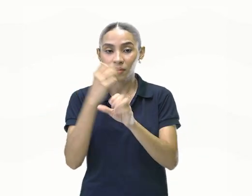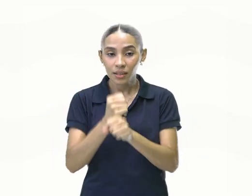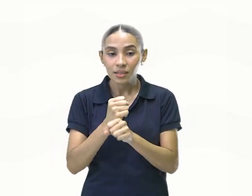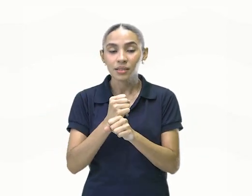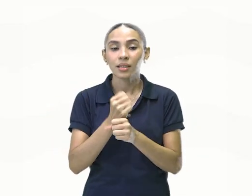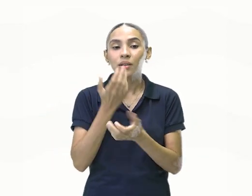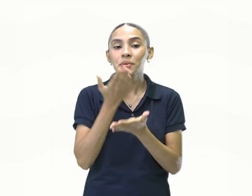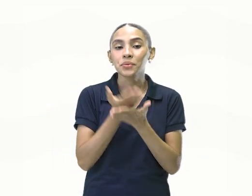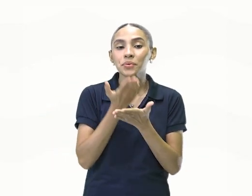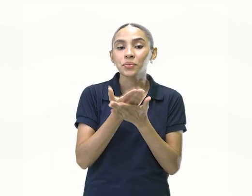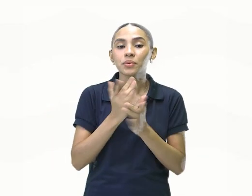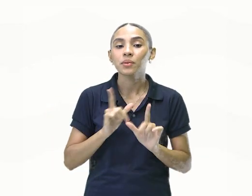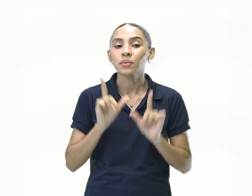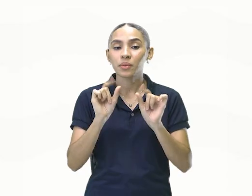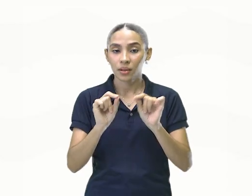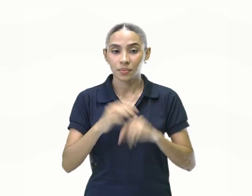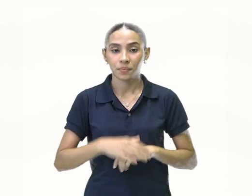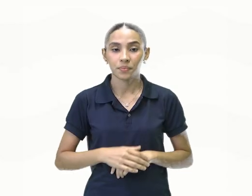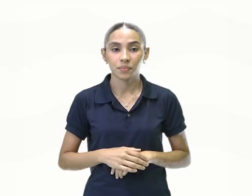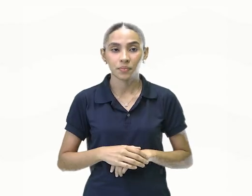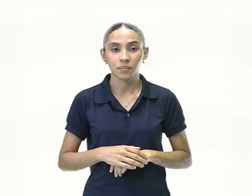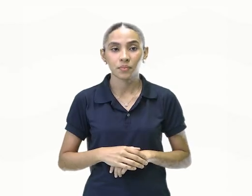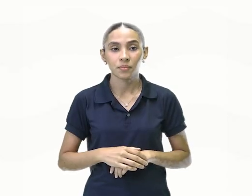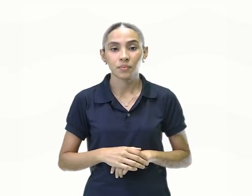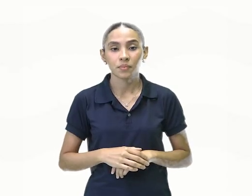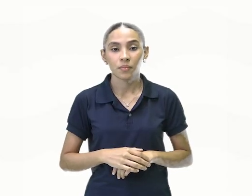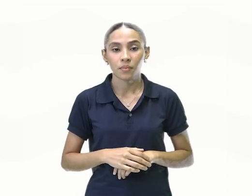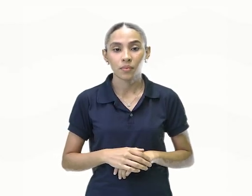da física que estuda